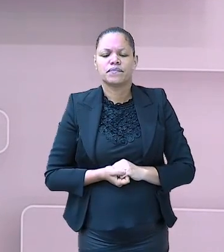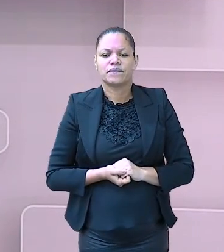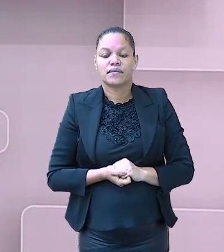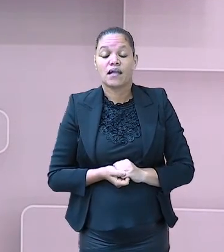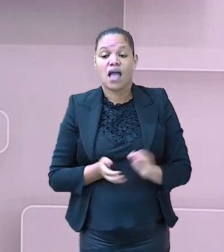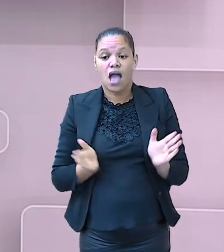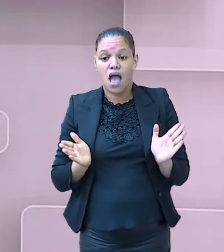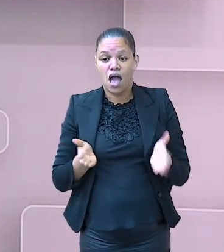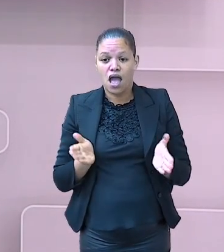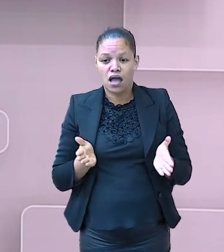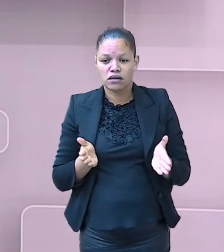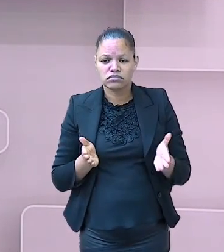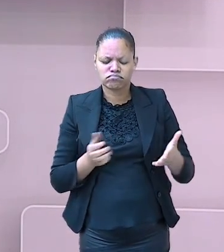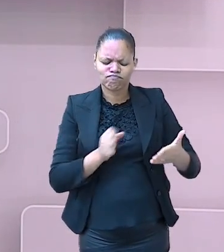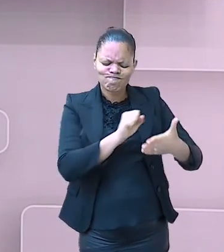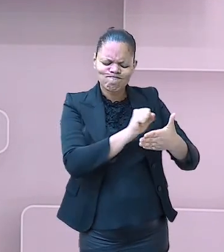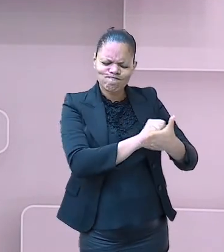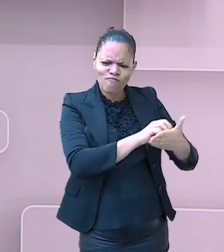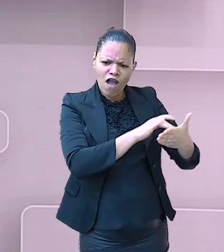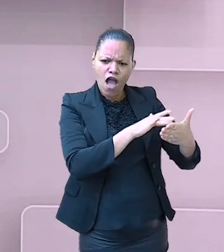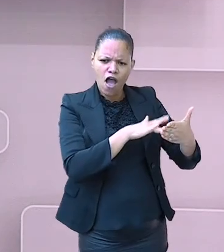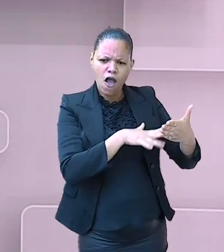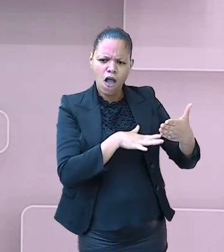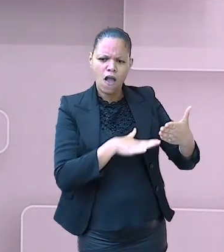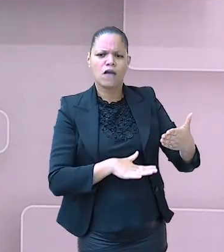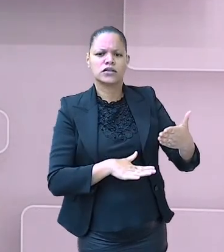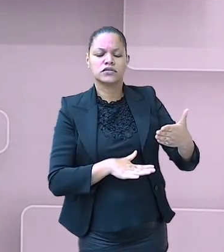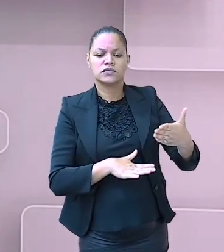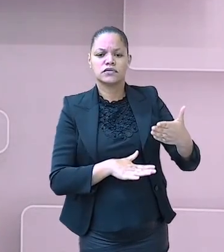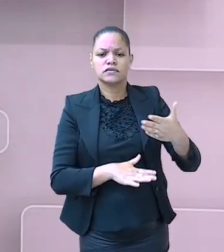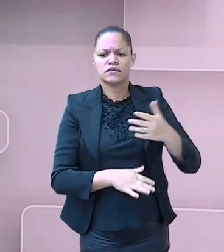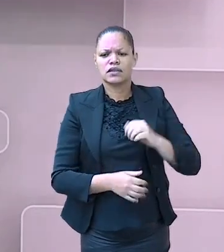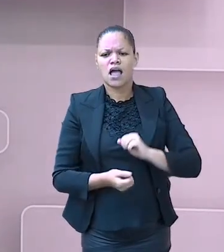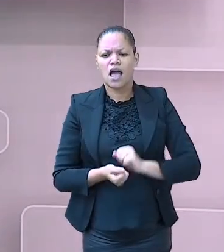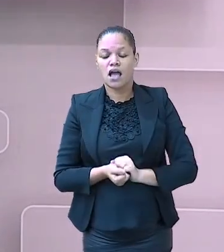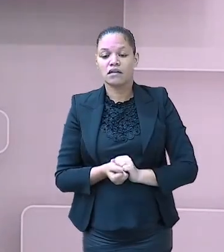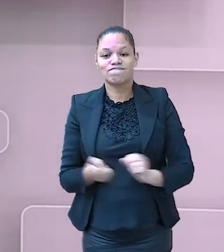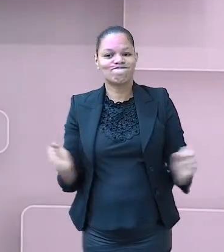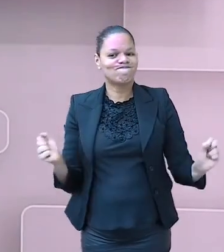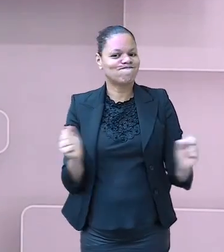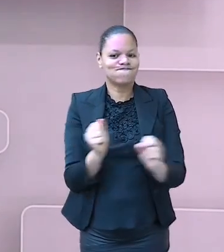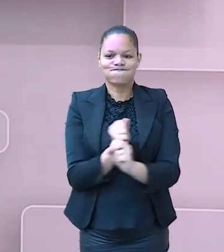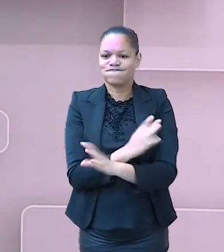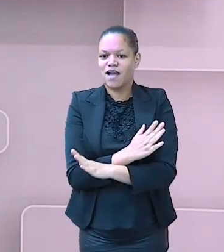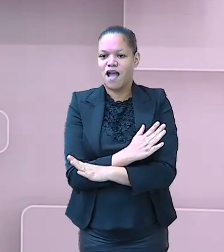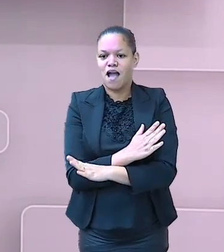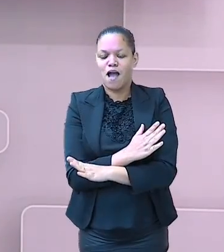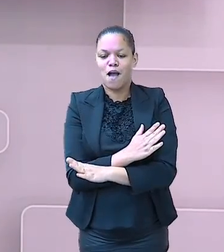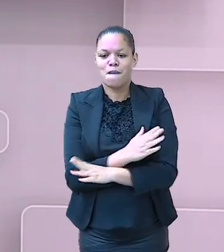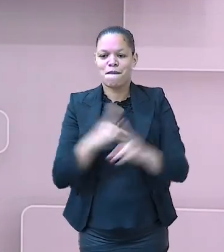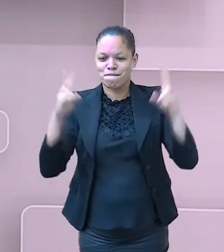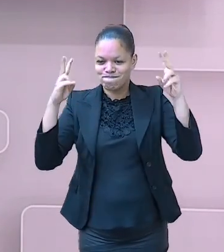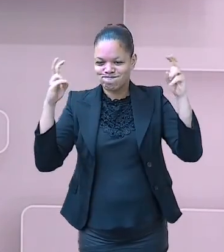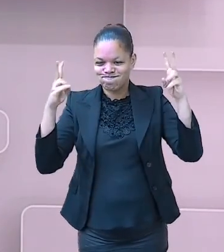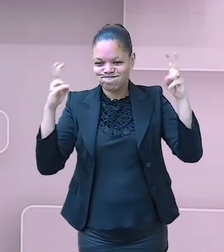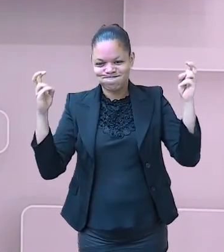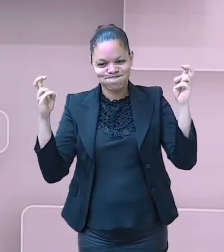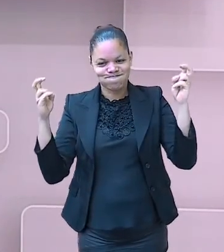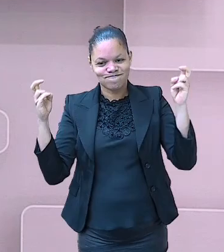E agora nós vamos para a parte das nossas atividades, encerrando aí o nosso assunto sobre